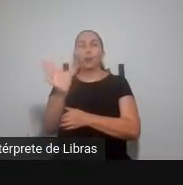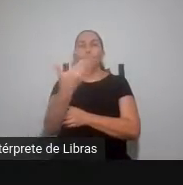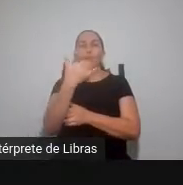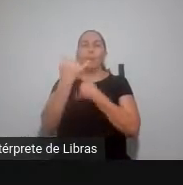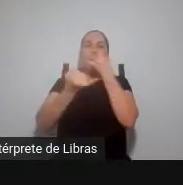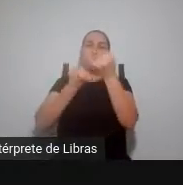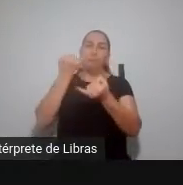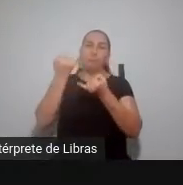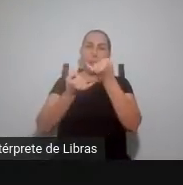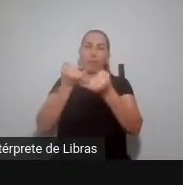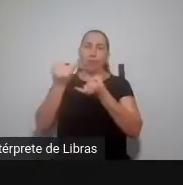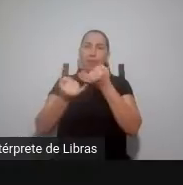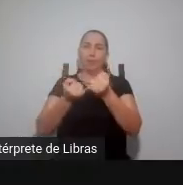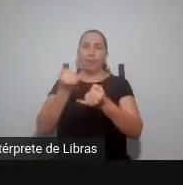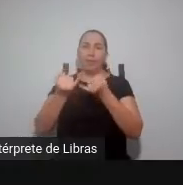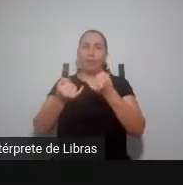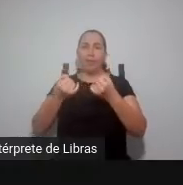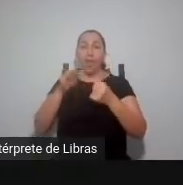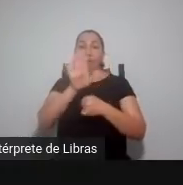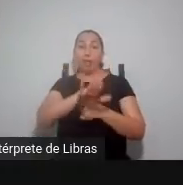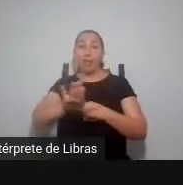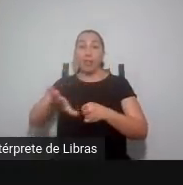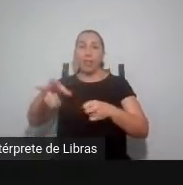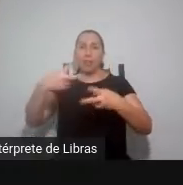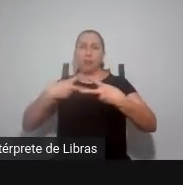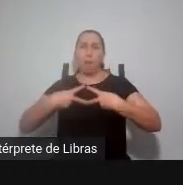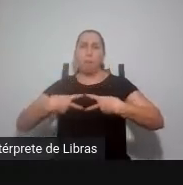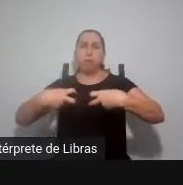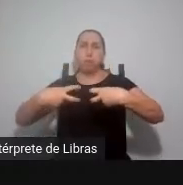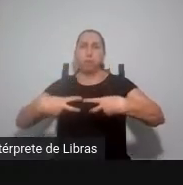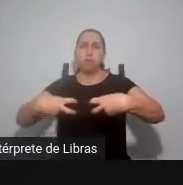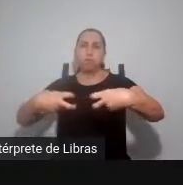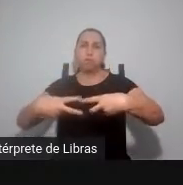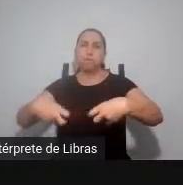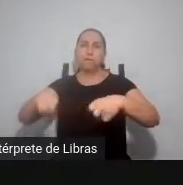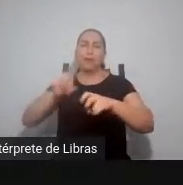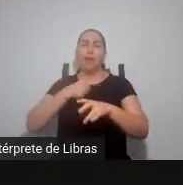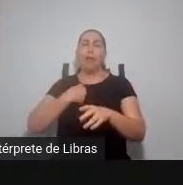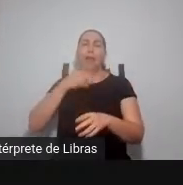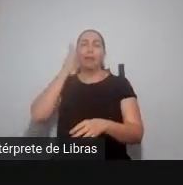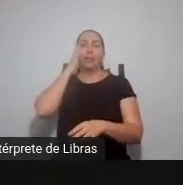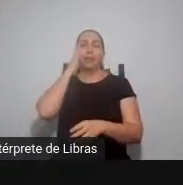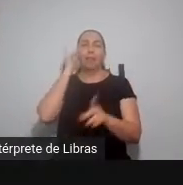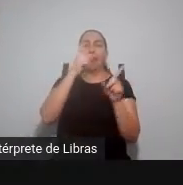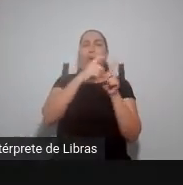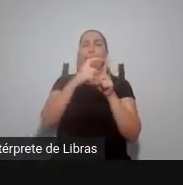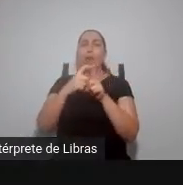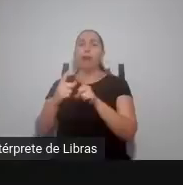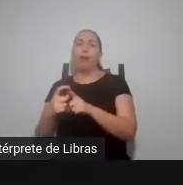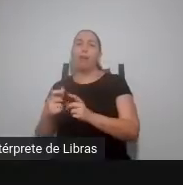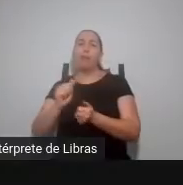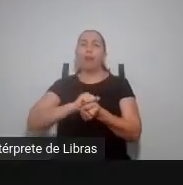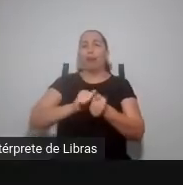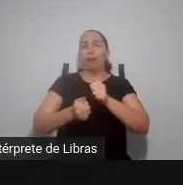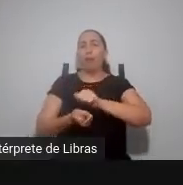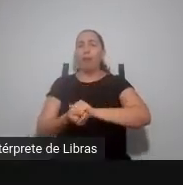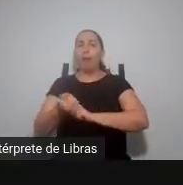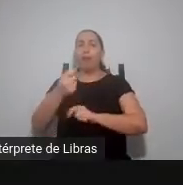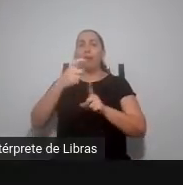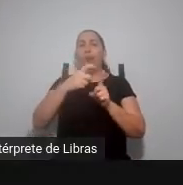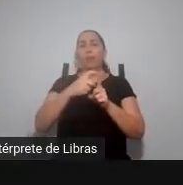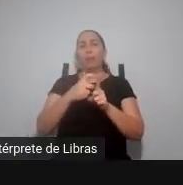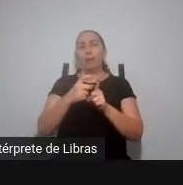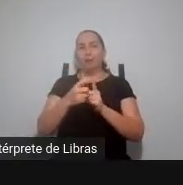ele dá para o jogo, ele começa a dar significado para as palavras e a fazer associações entre as palavras